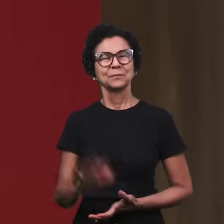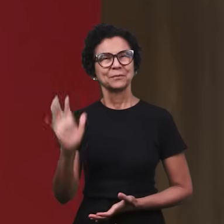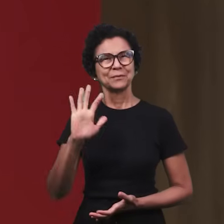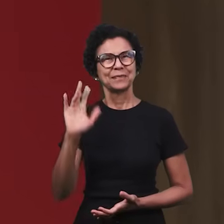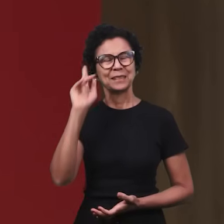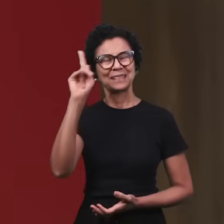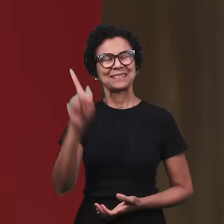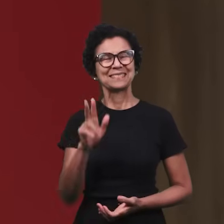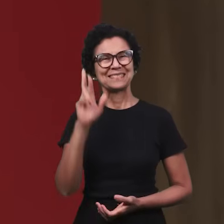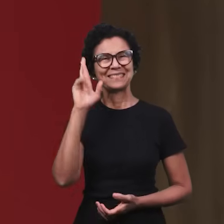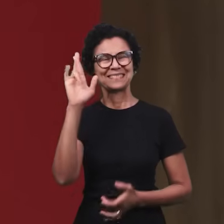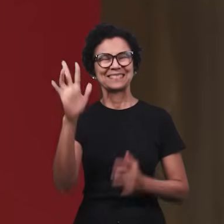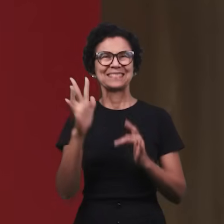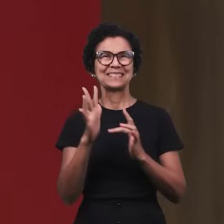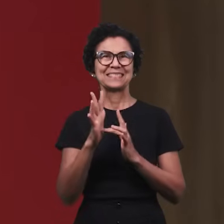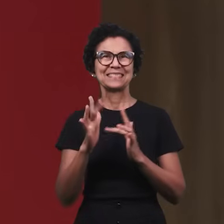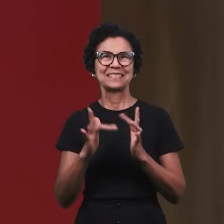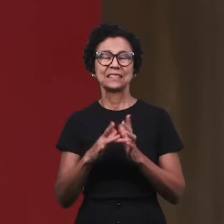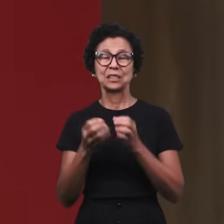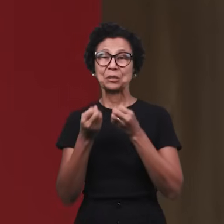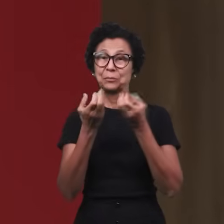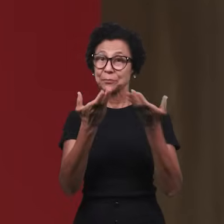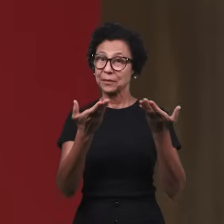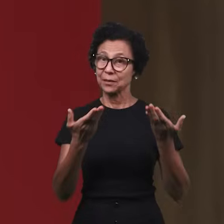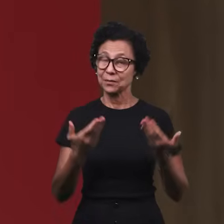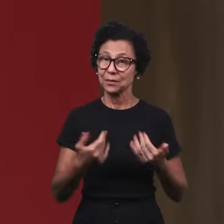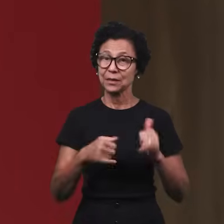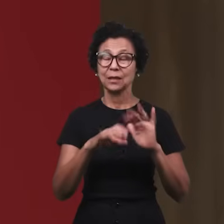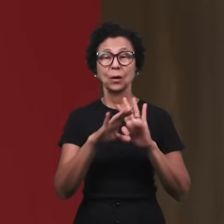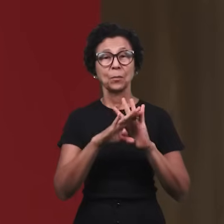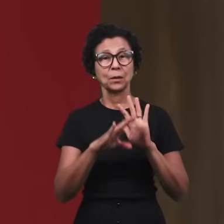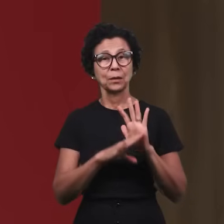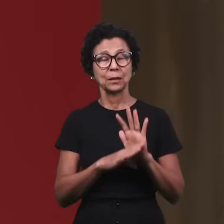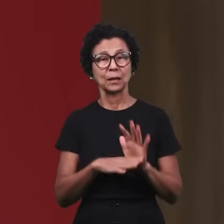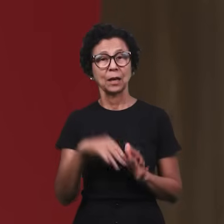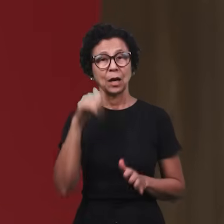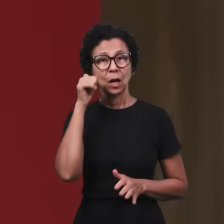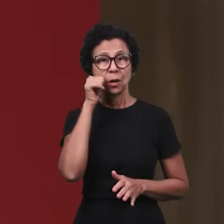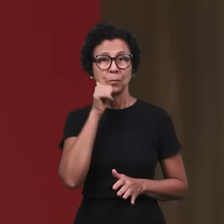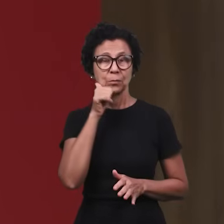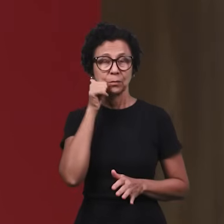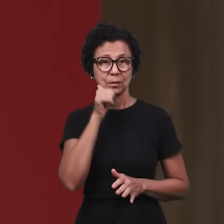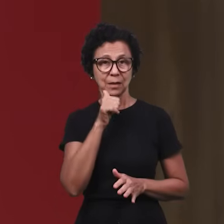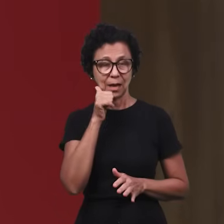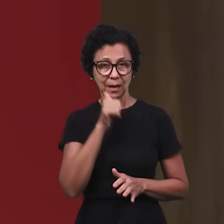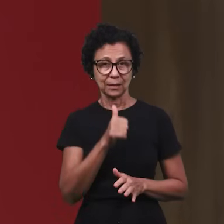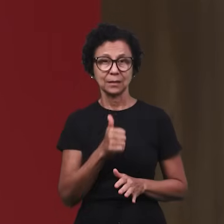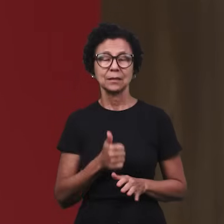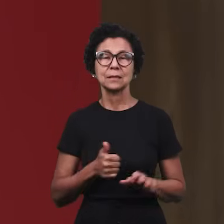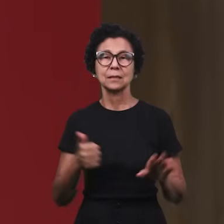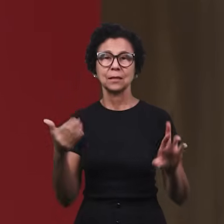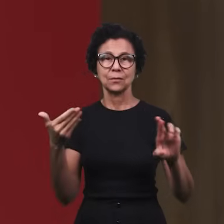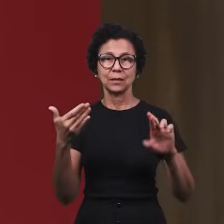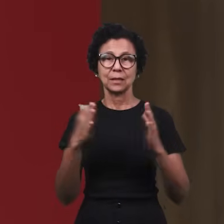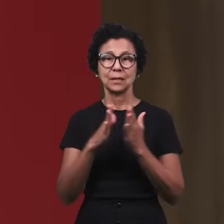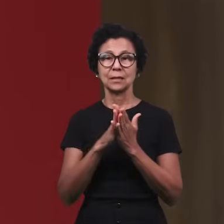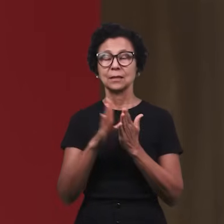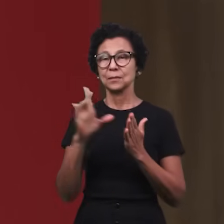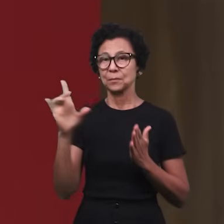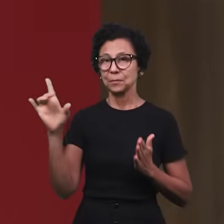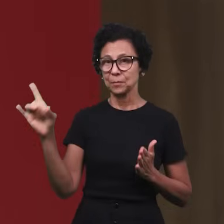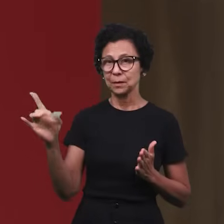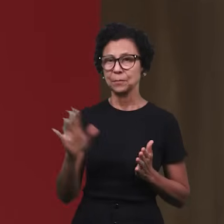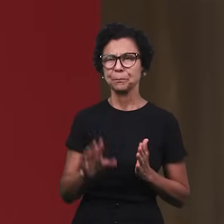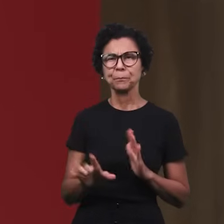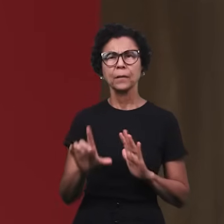Olá, a paz do Senhor Jesus, sejam bem-vindos ao programa Mulheres Bíblicas. Antes de iniciar este